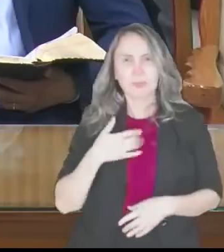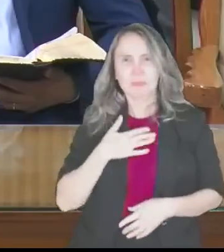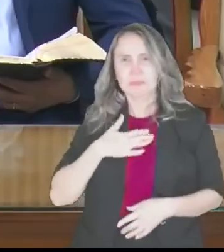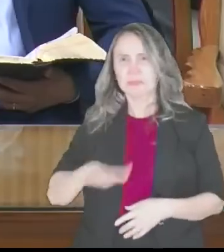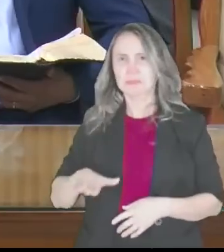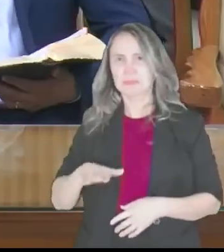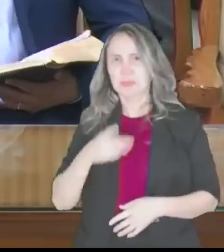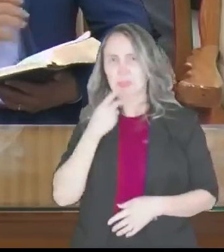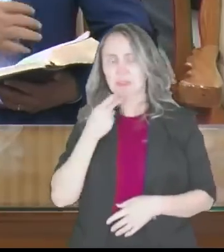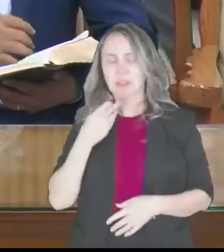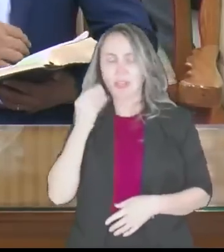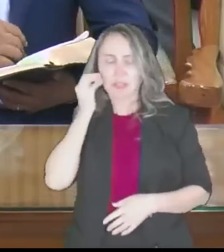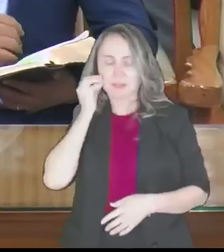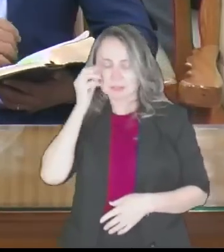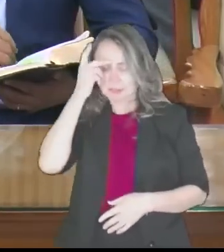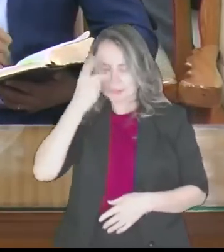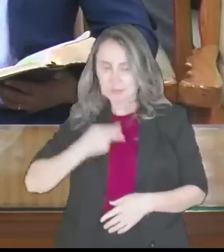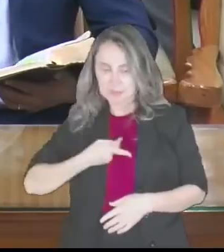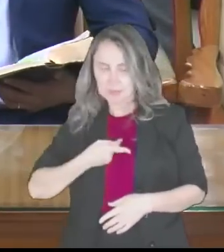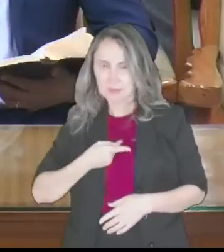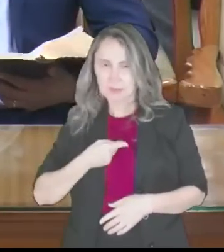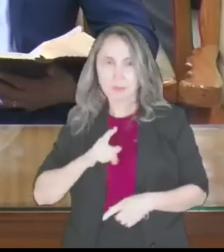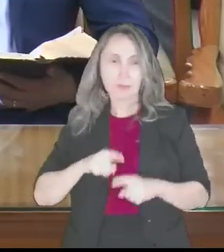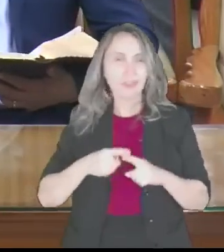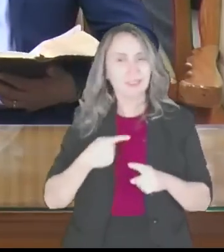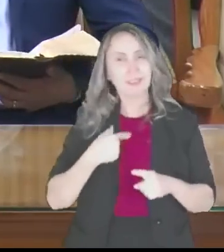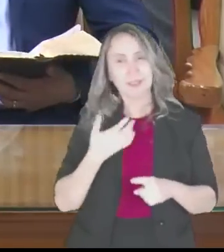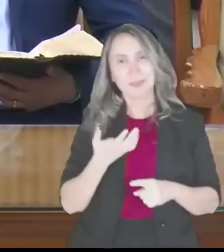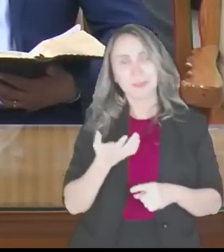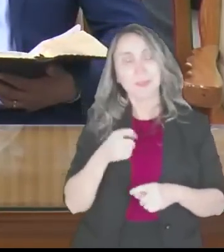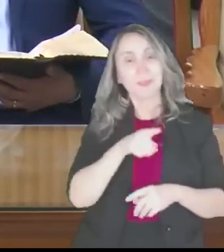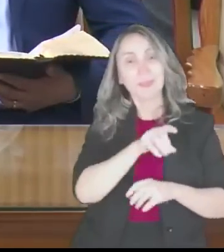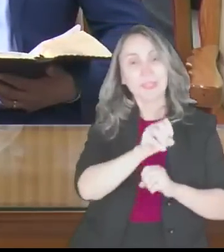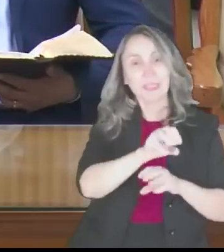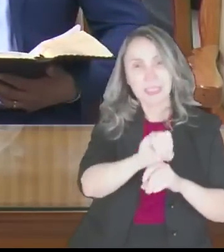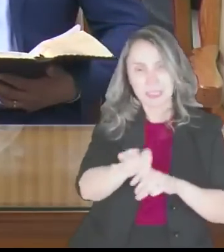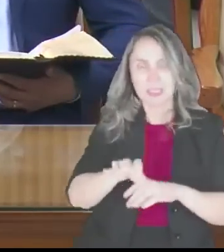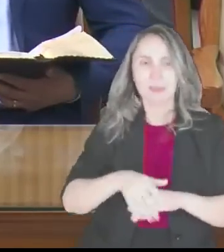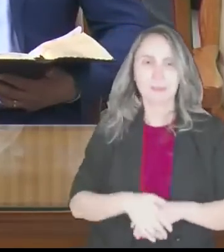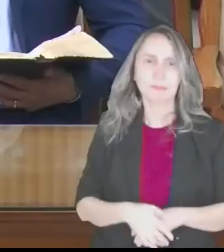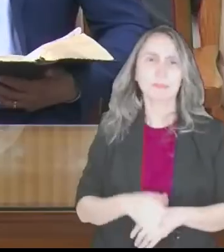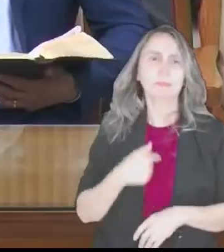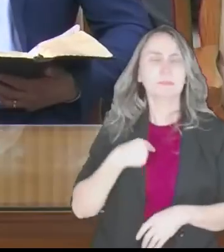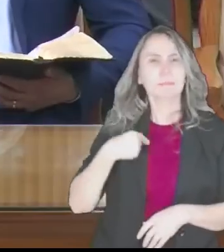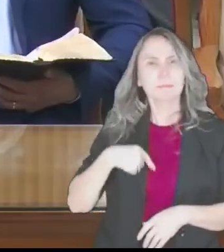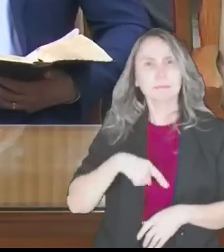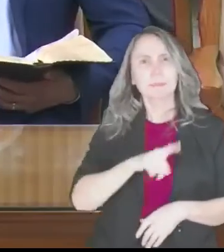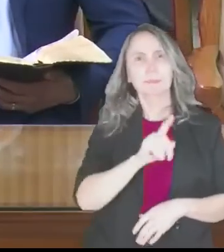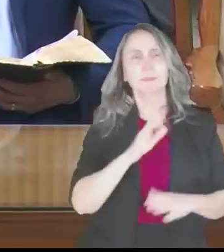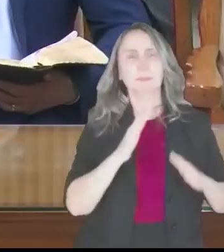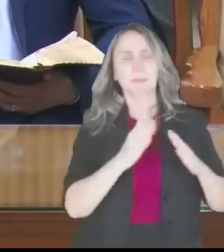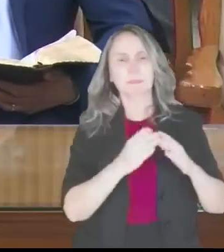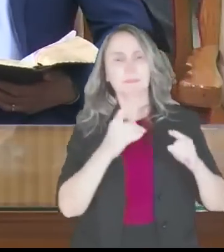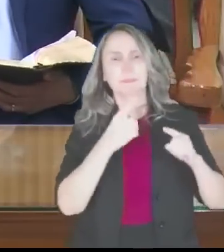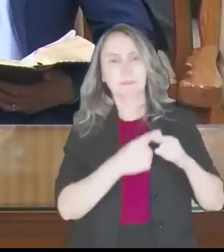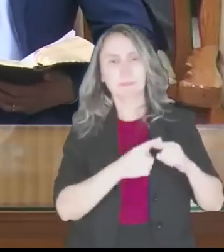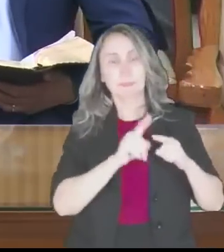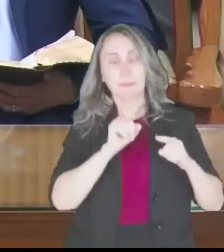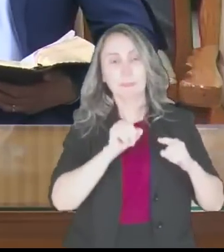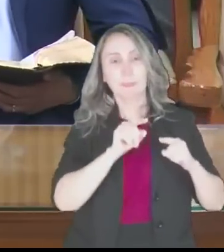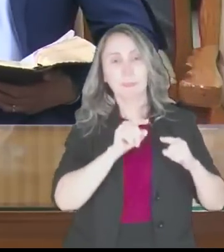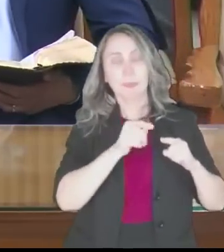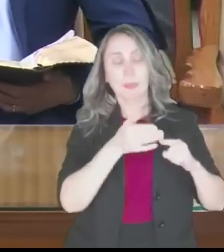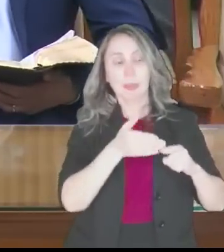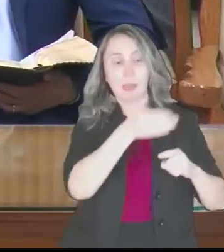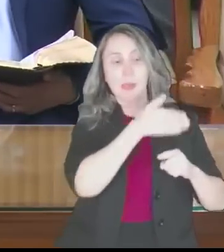querendo aparecer. O Espírito Santo sabe que não, isso é para edificar os irmãos. Eu fui tomar conta de uma igreja que foi dividida. O pastor que